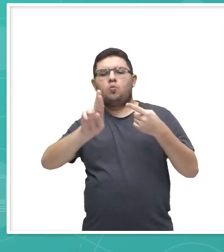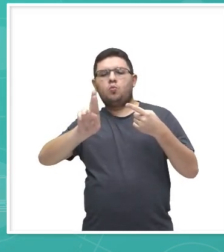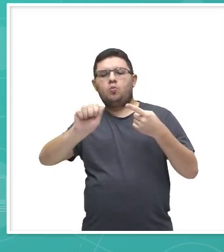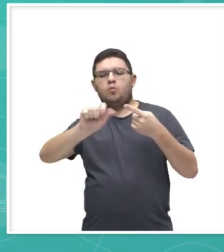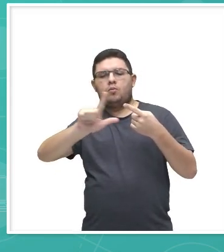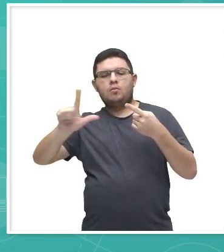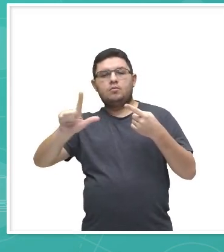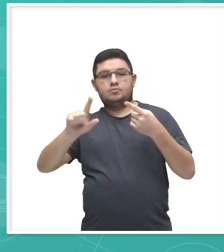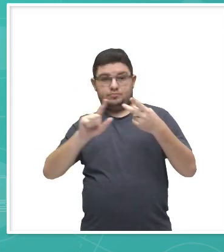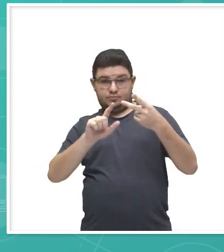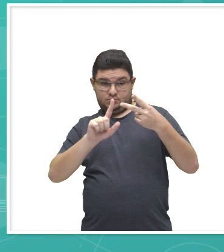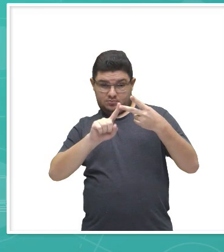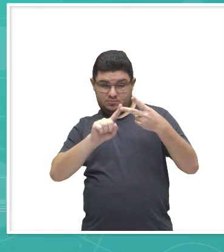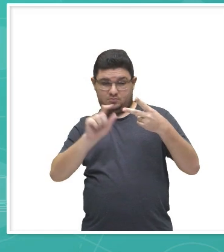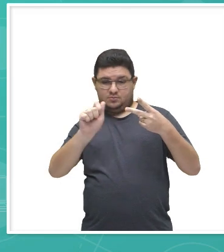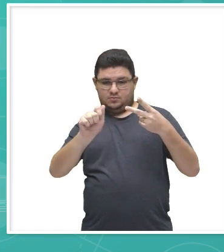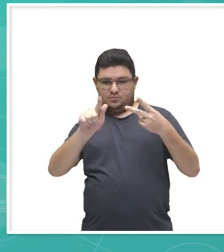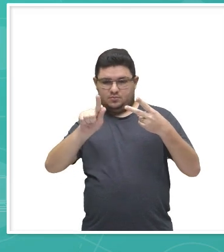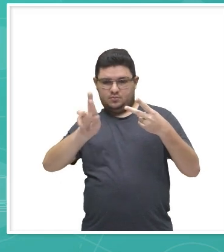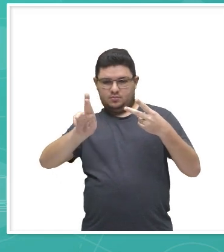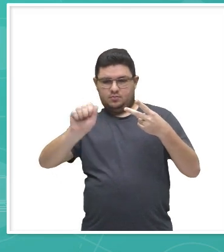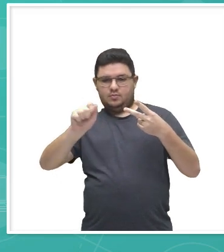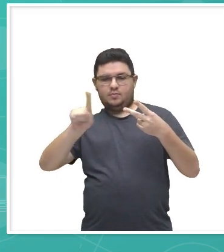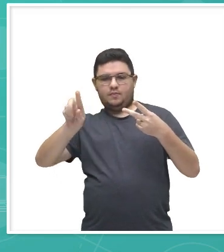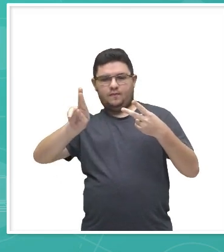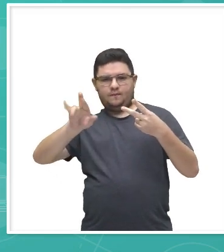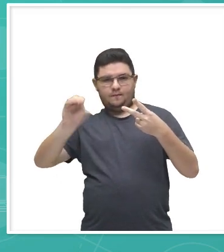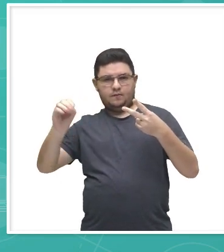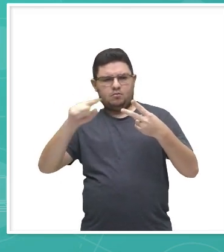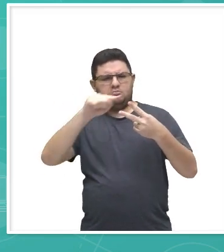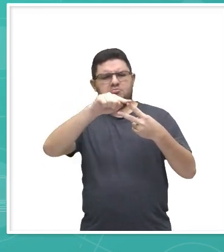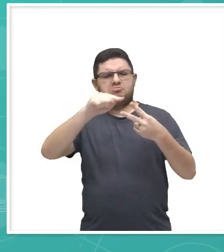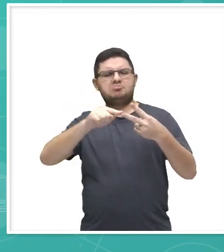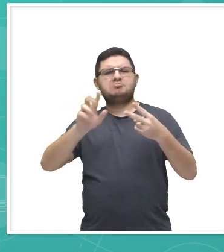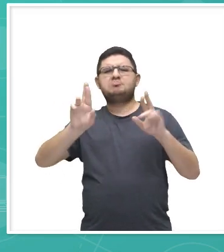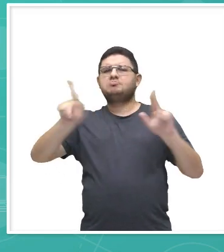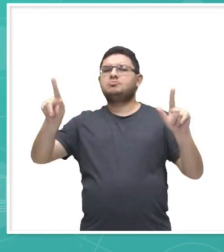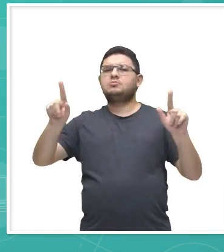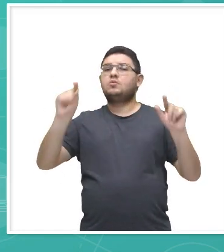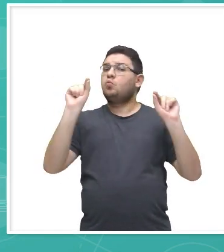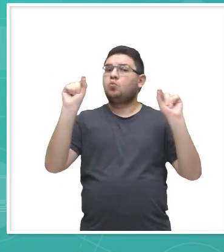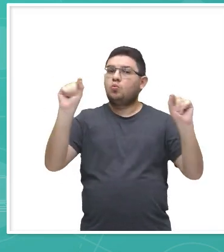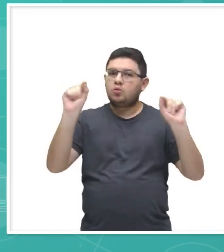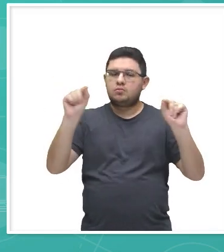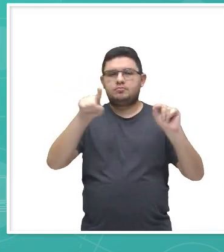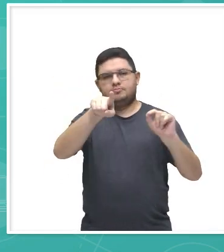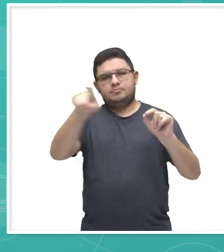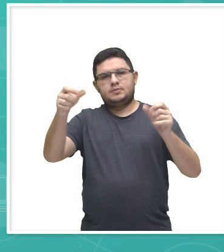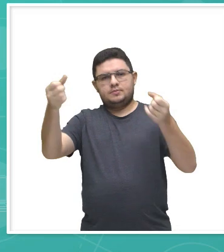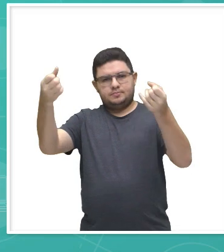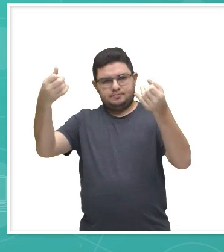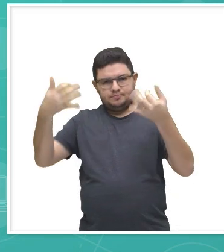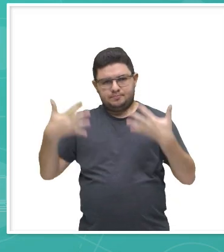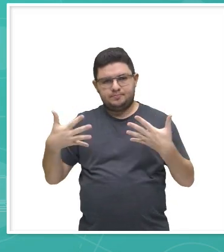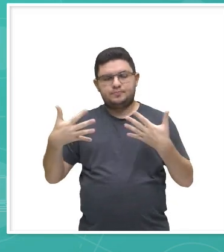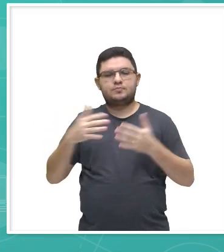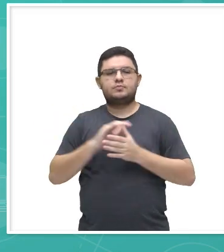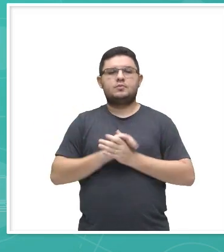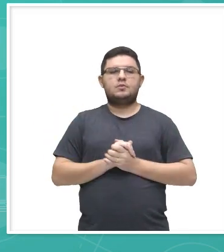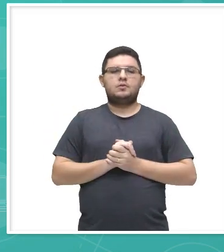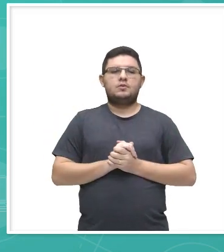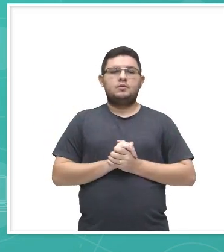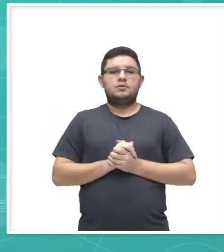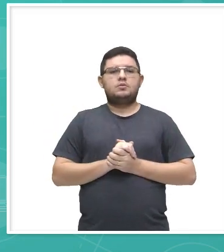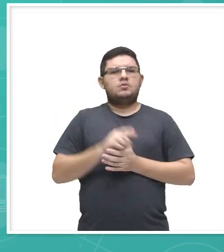coloca ali número 1, coloca um pontinho e coloca aí a diferença entre o rural e o agrário, tá, gente? Não precisa ser muito extensa